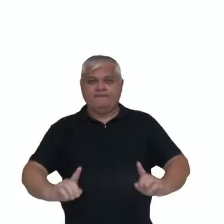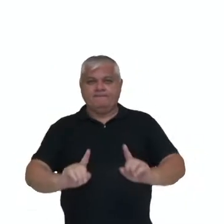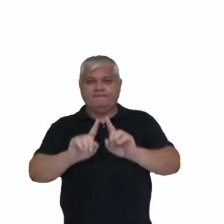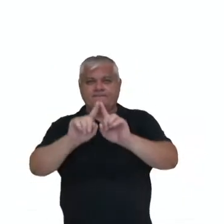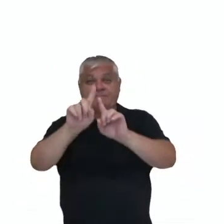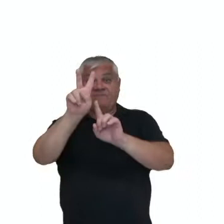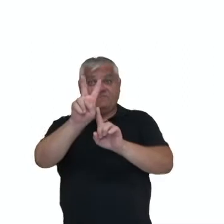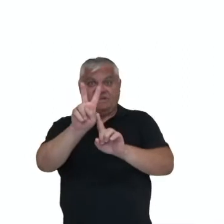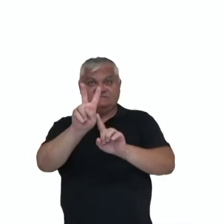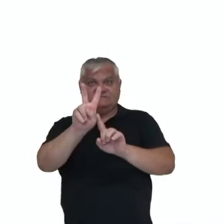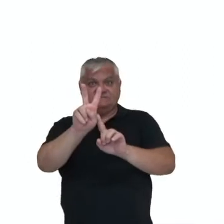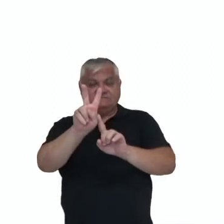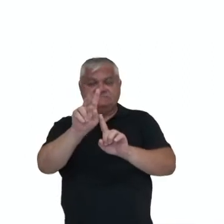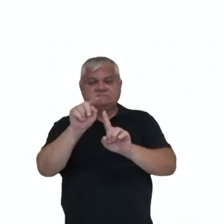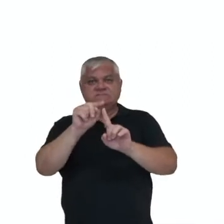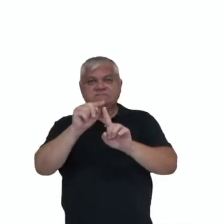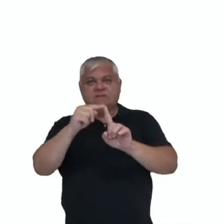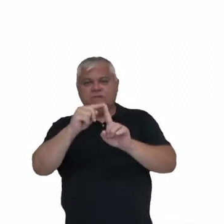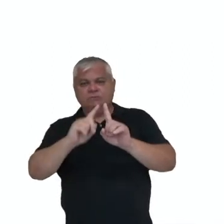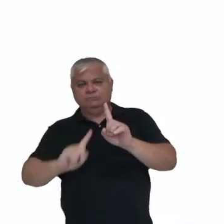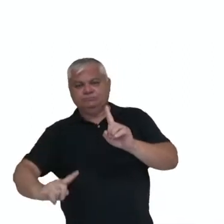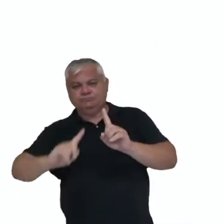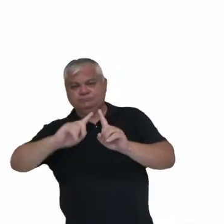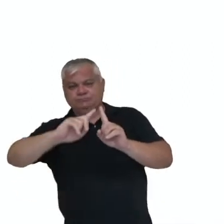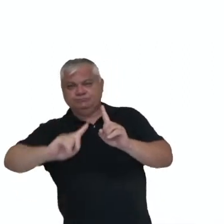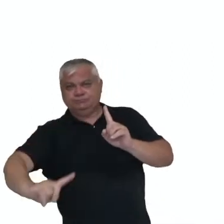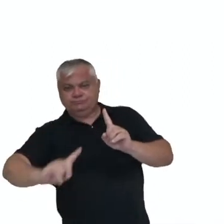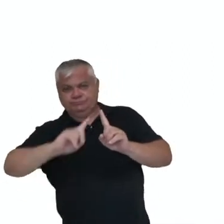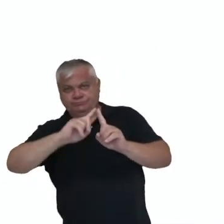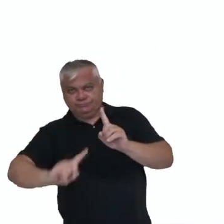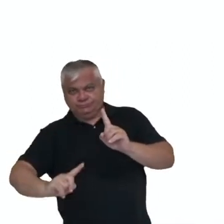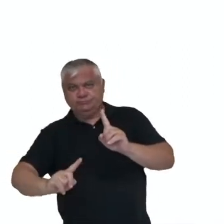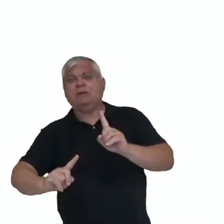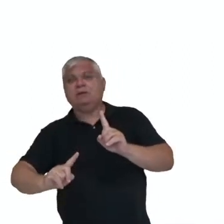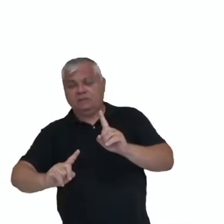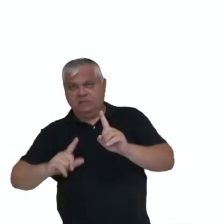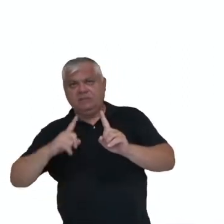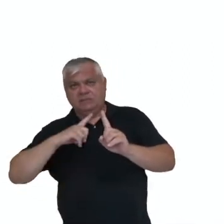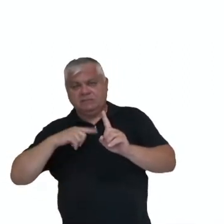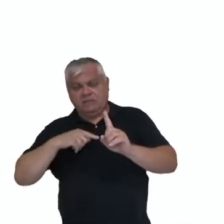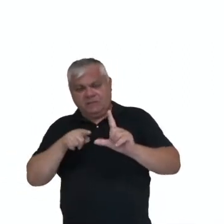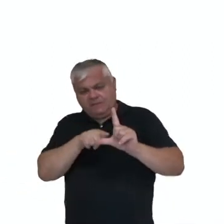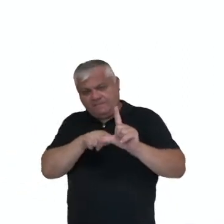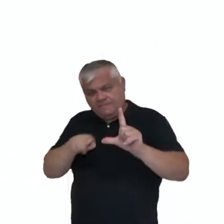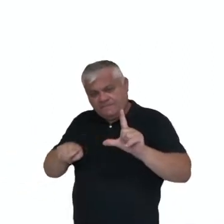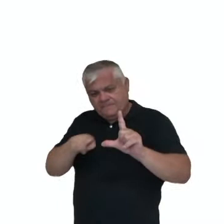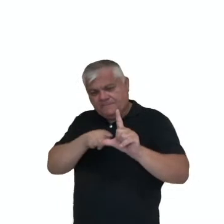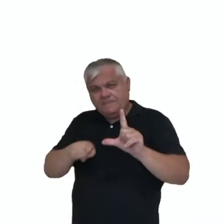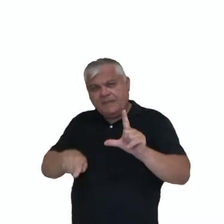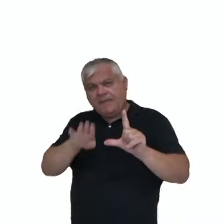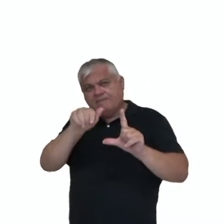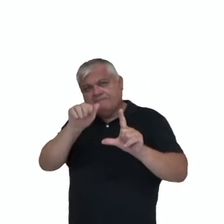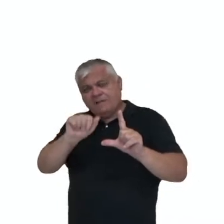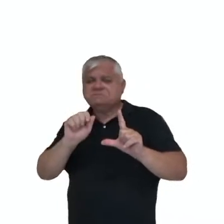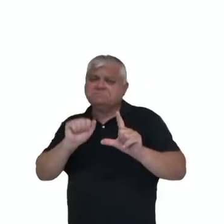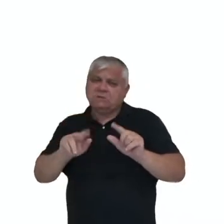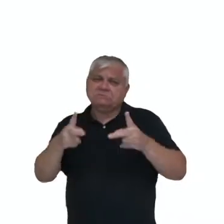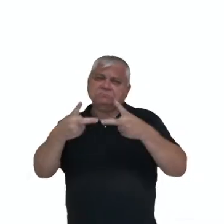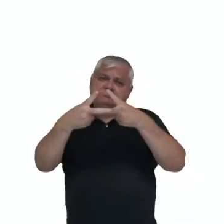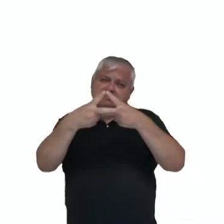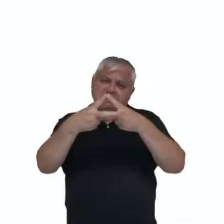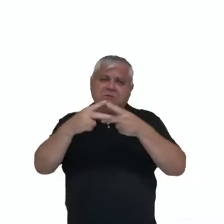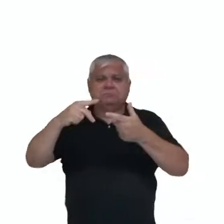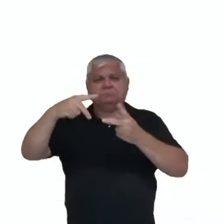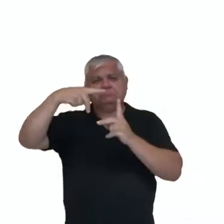da base. Essa superfície da base pode ser um polígono que a gente conhece, um triângulo, um quadrado e assim por